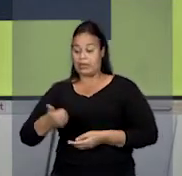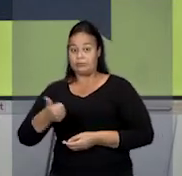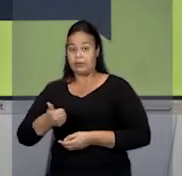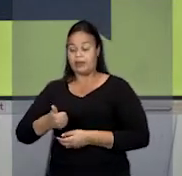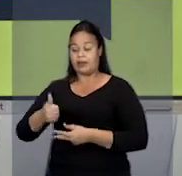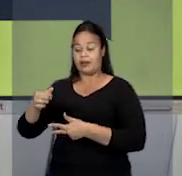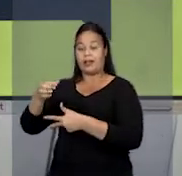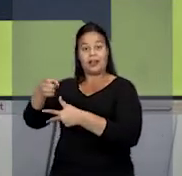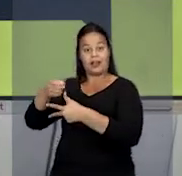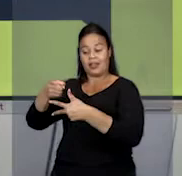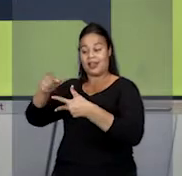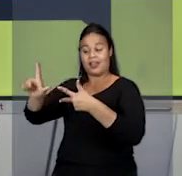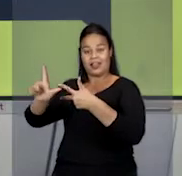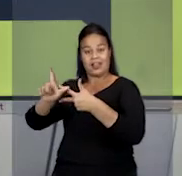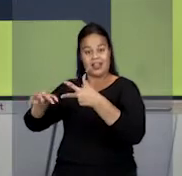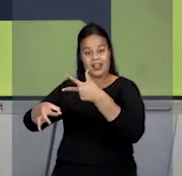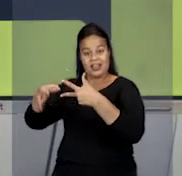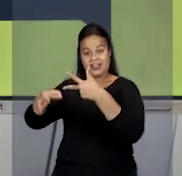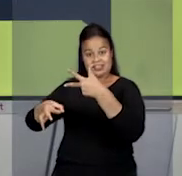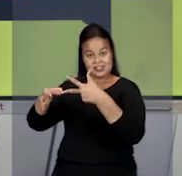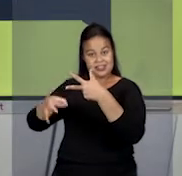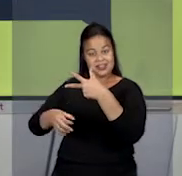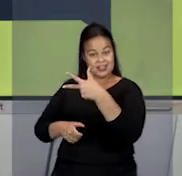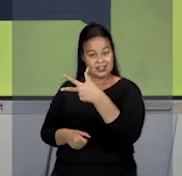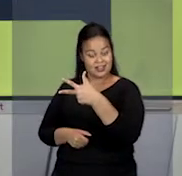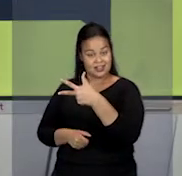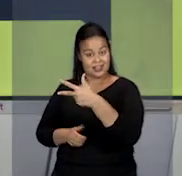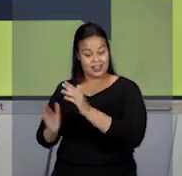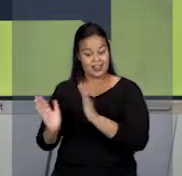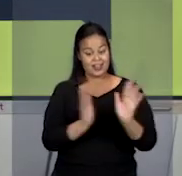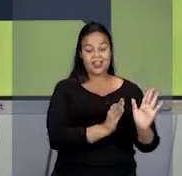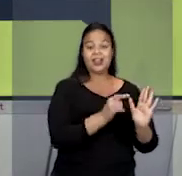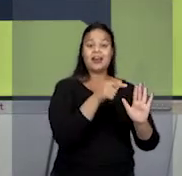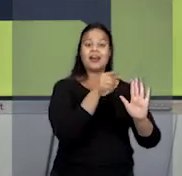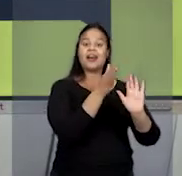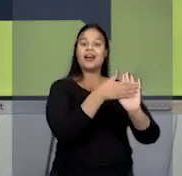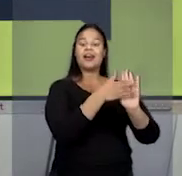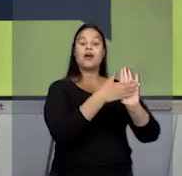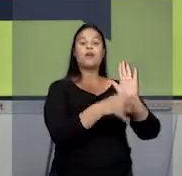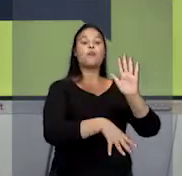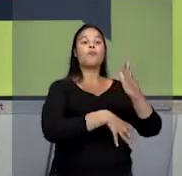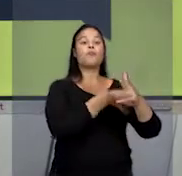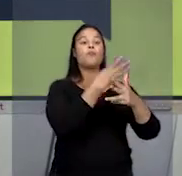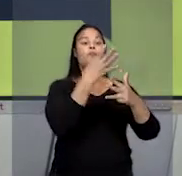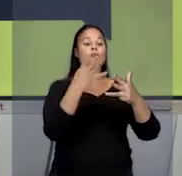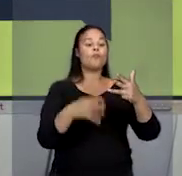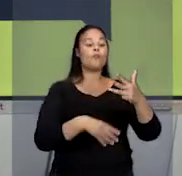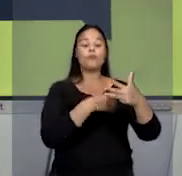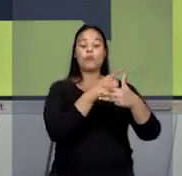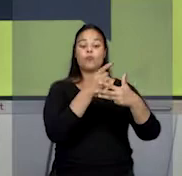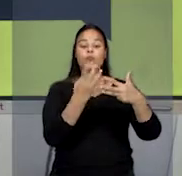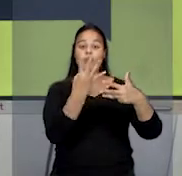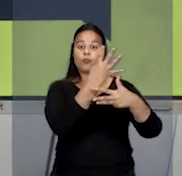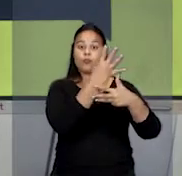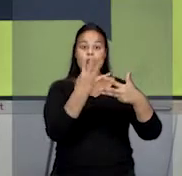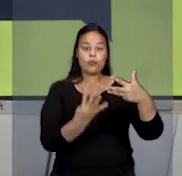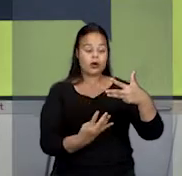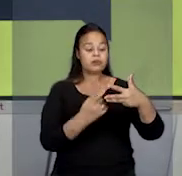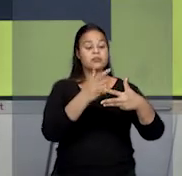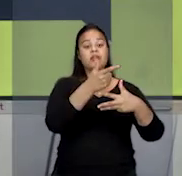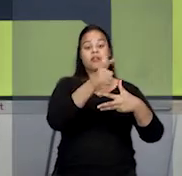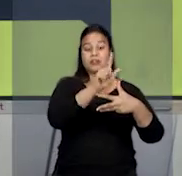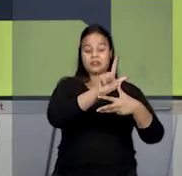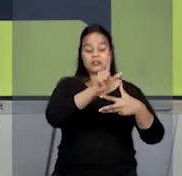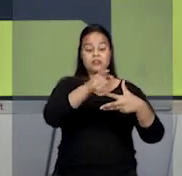3 poderes, essa segunda Constituição tinha 4. O legislativo, executivo e